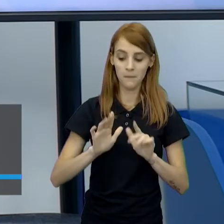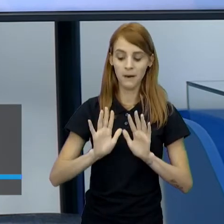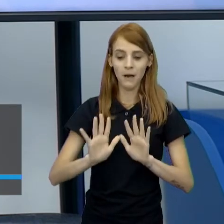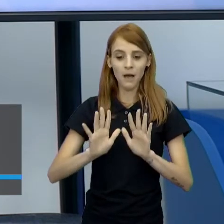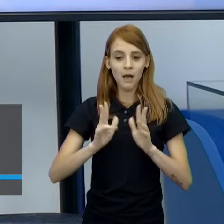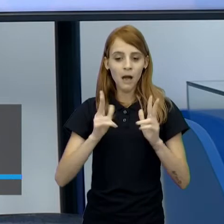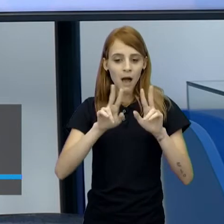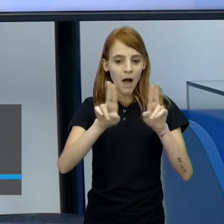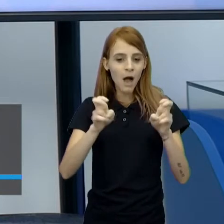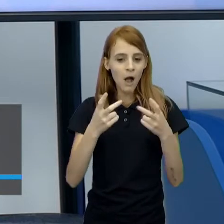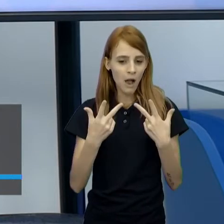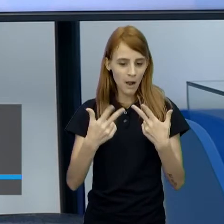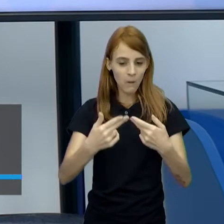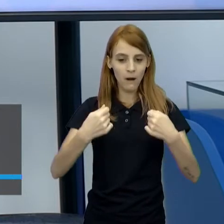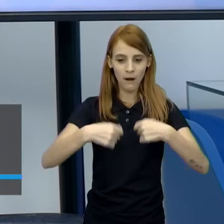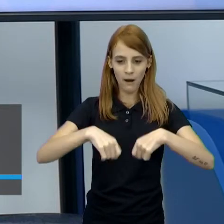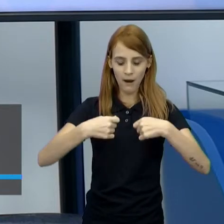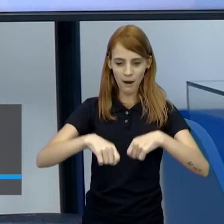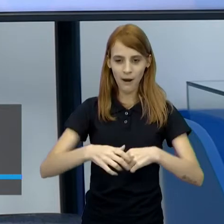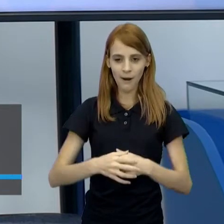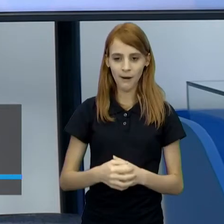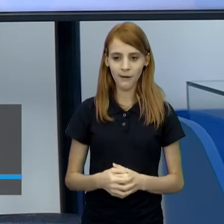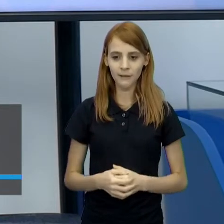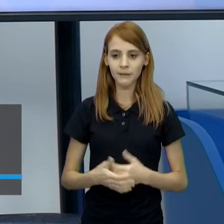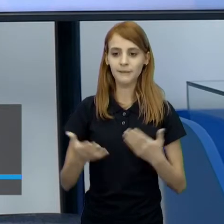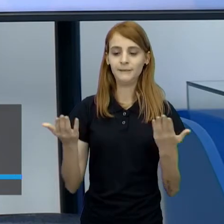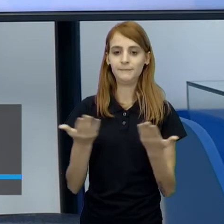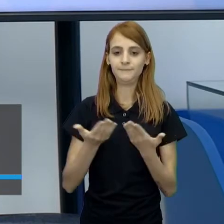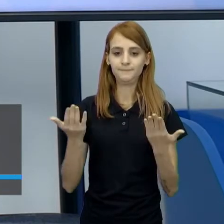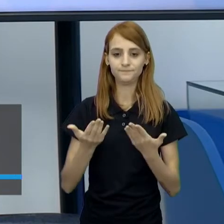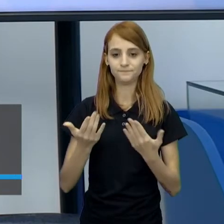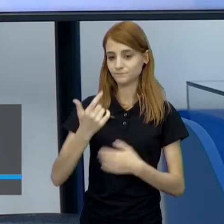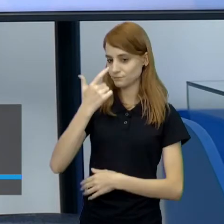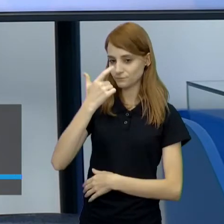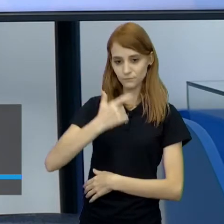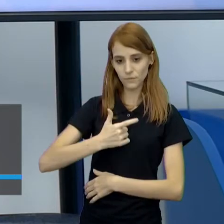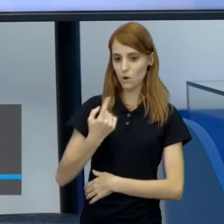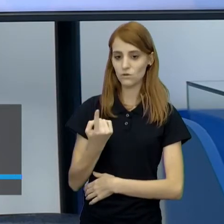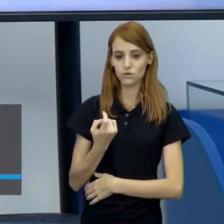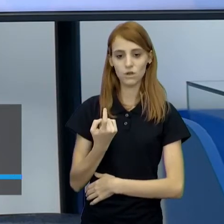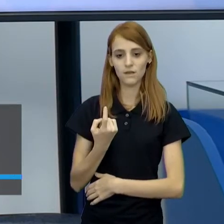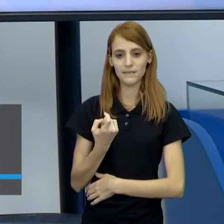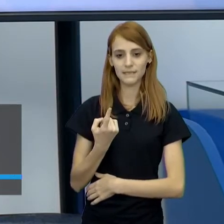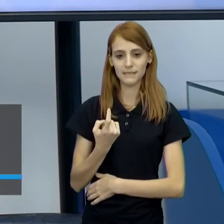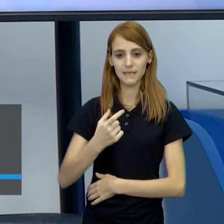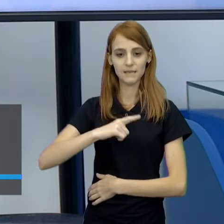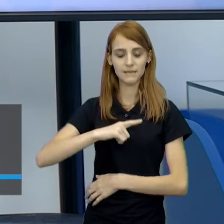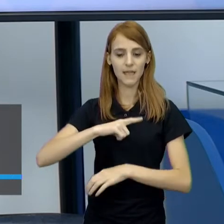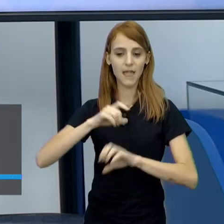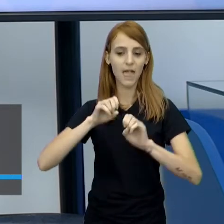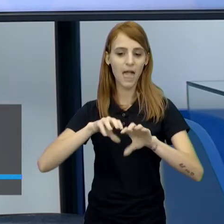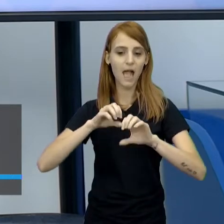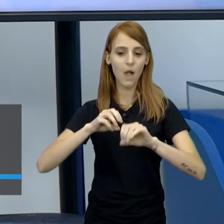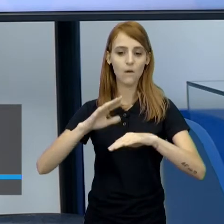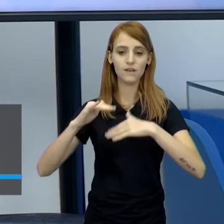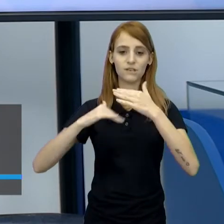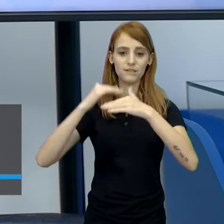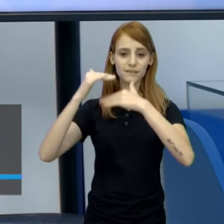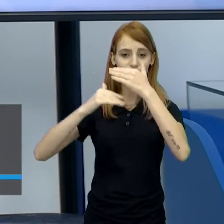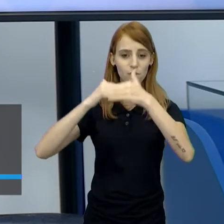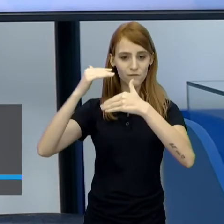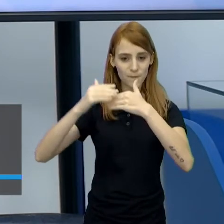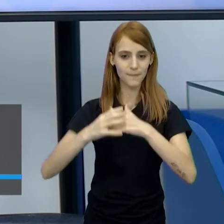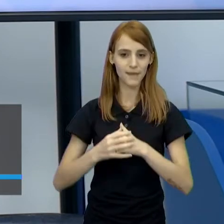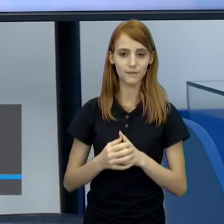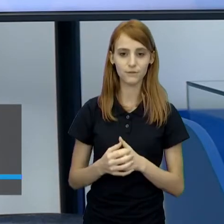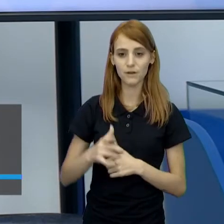esteja contemplando aí os 4 componentes. E hoje eu não estou sozinha, hoje nós vamos fazer uma aula de desenvolvimento e eu não estou sozinha.